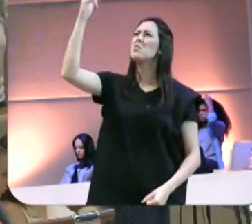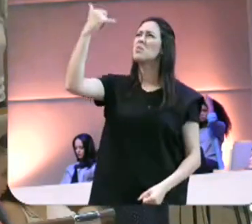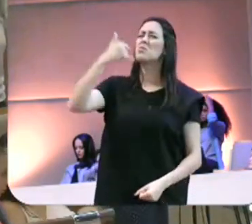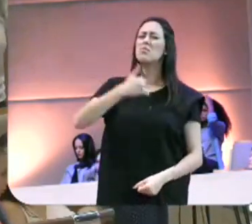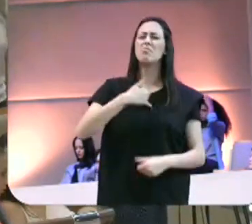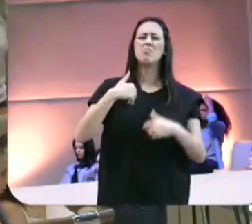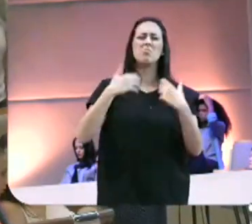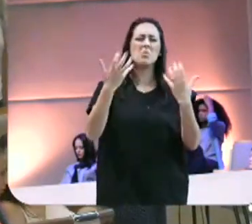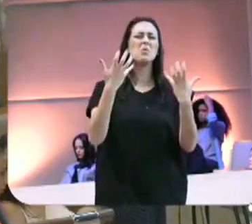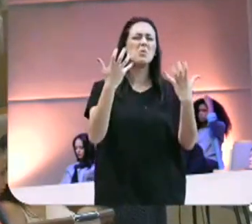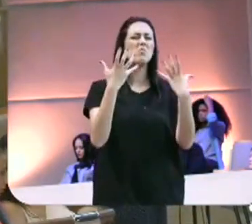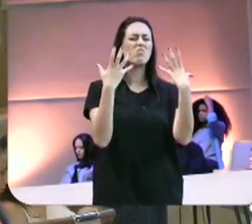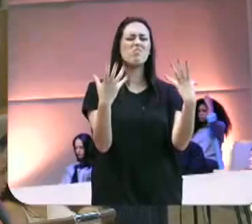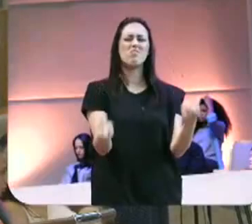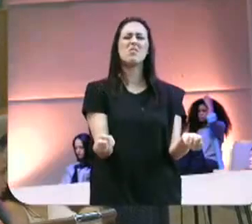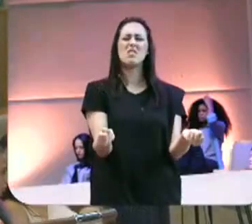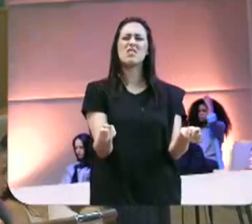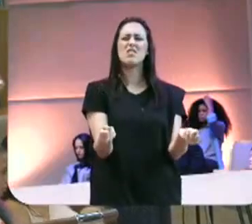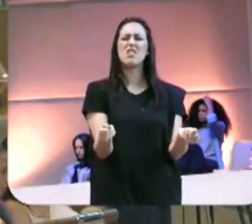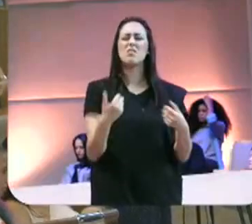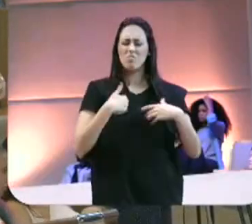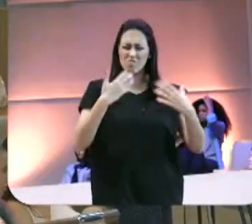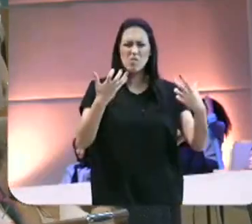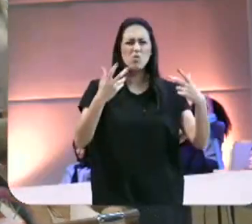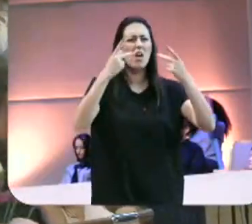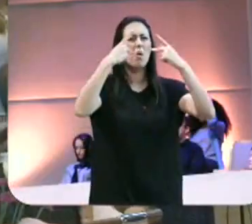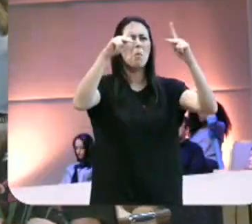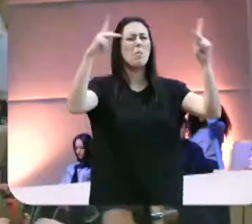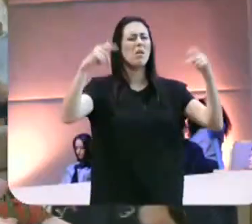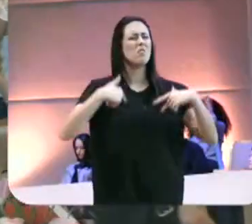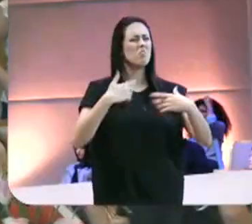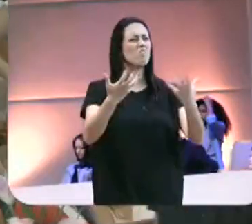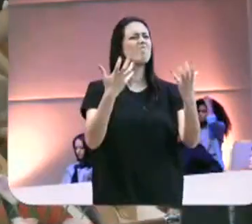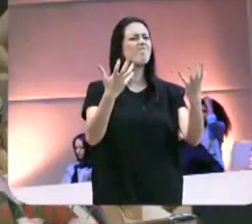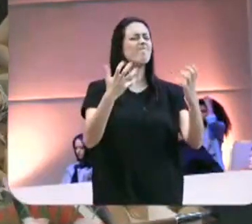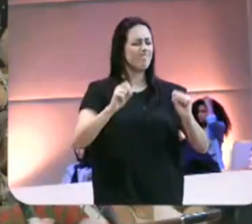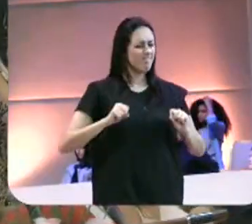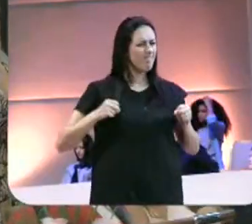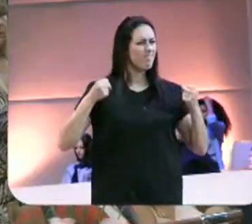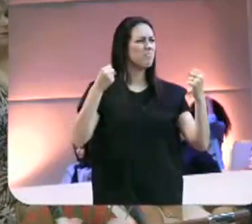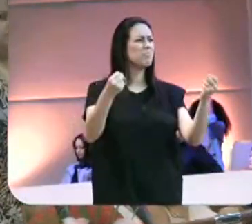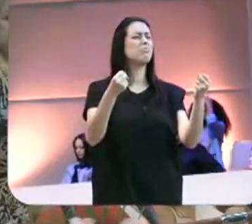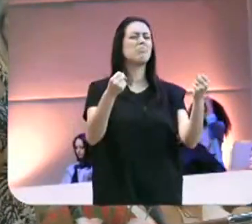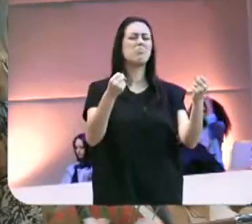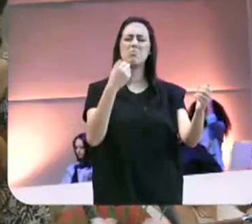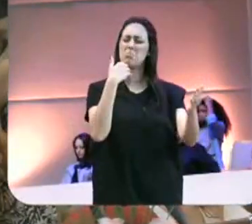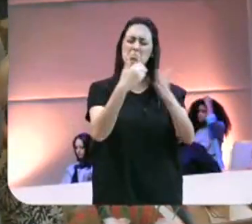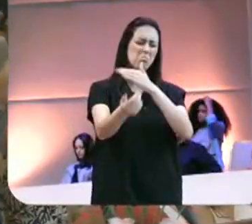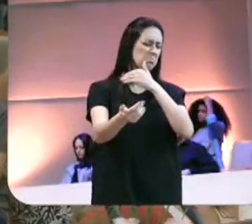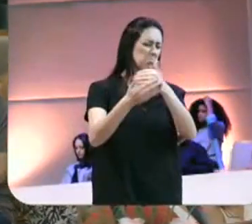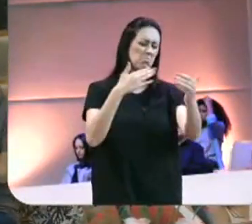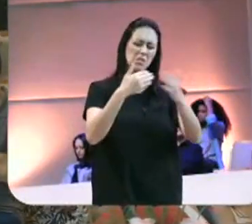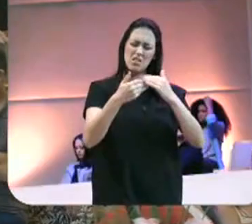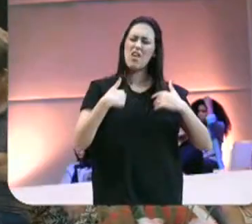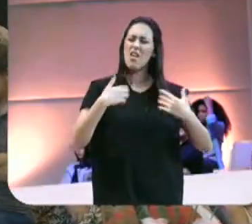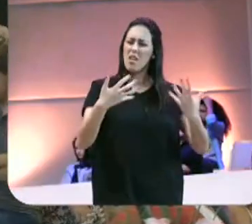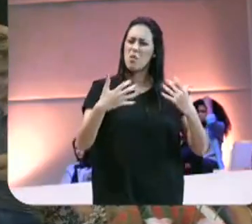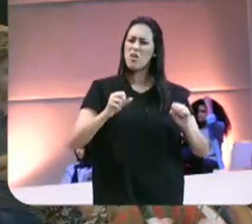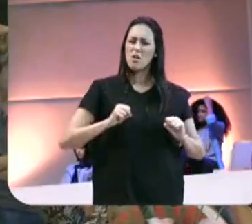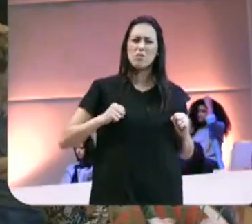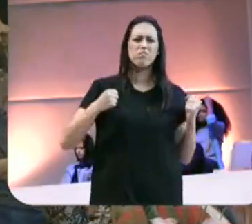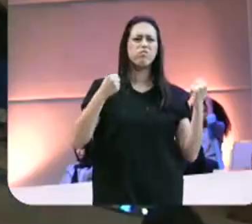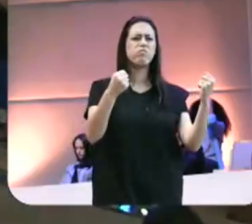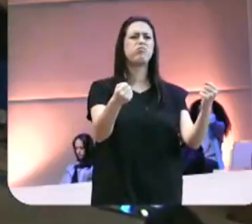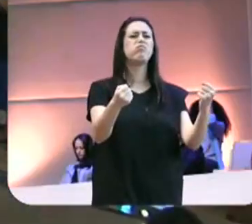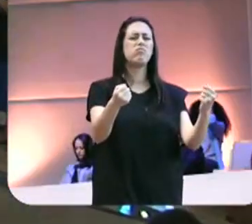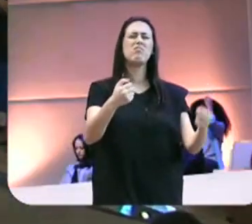sou teu discípulo, e eu quero pregar essa palavra com ousadia, mesmo que isso me custe o que for. Eu entendi na tua palavra